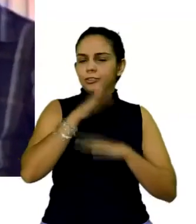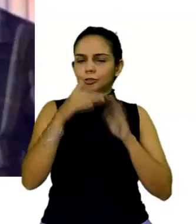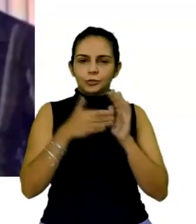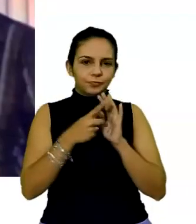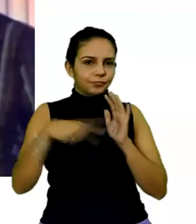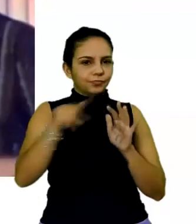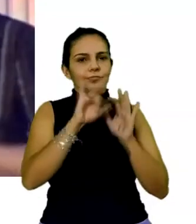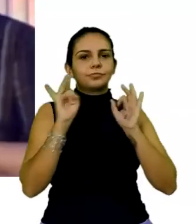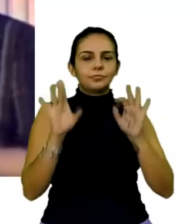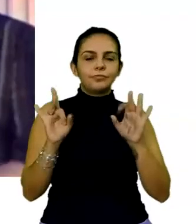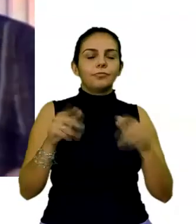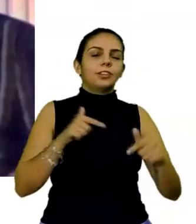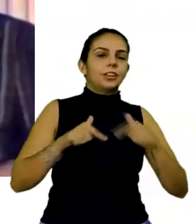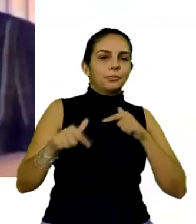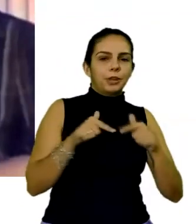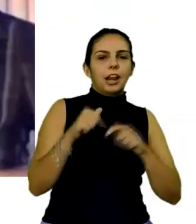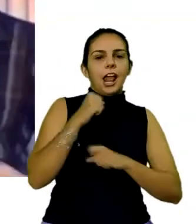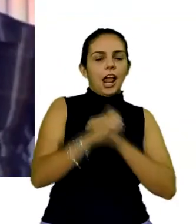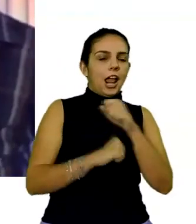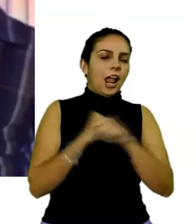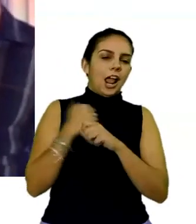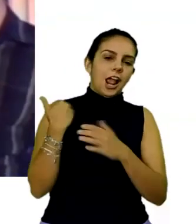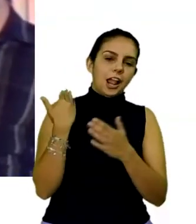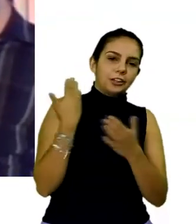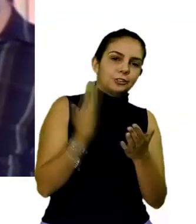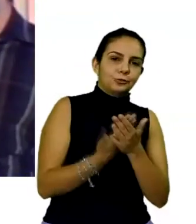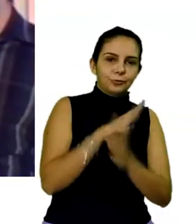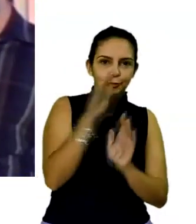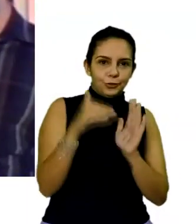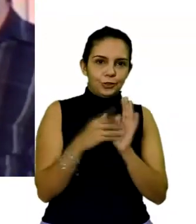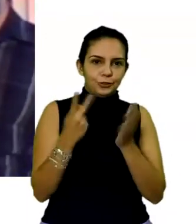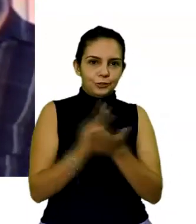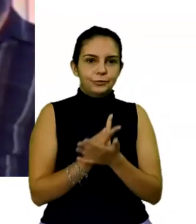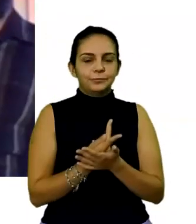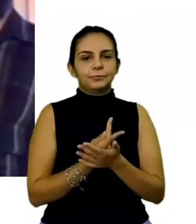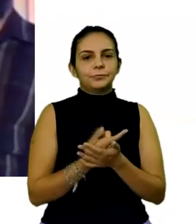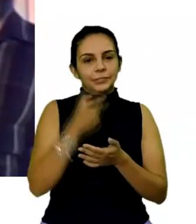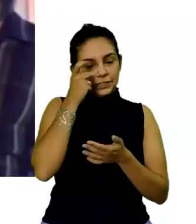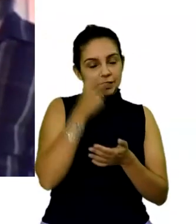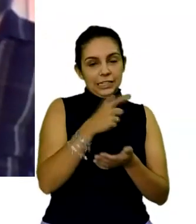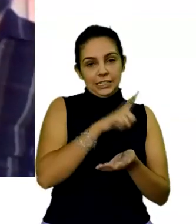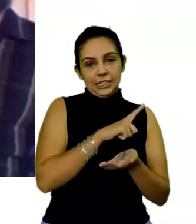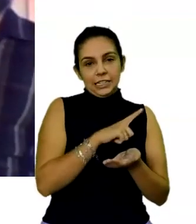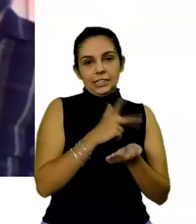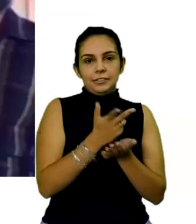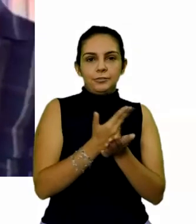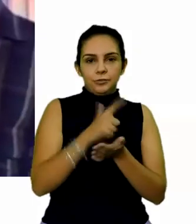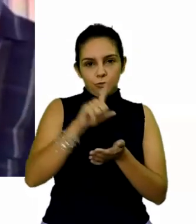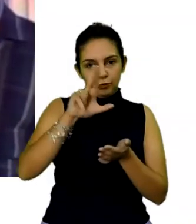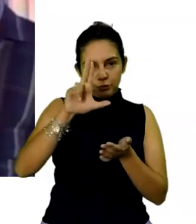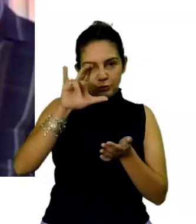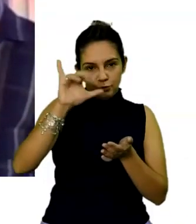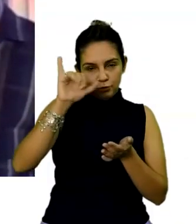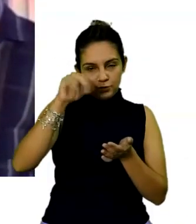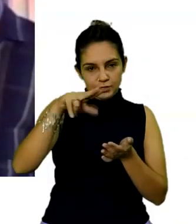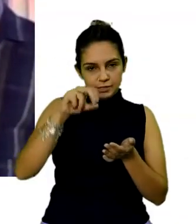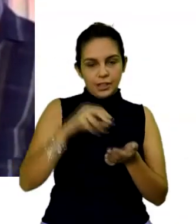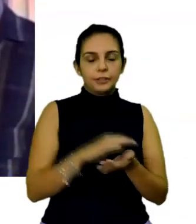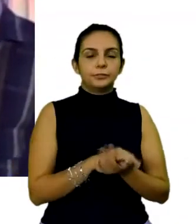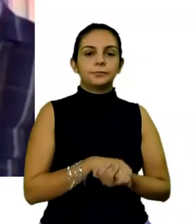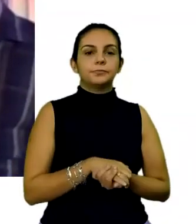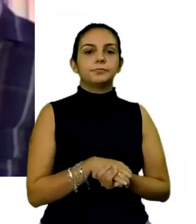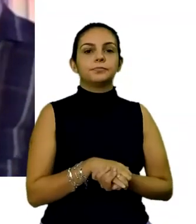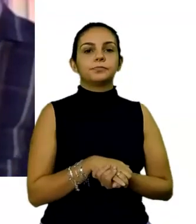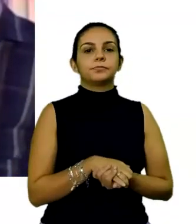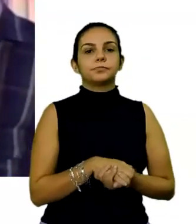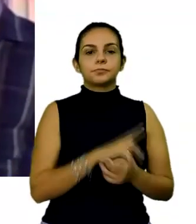todos especialistas e trabalhando o ano inteiro para que isso tudo aconteça. É interessante, o livro tem ilustrações do Luciano Rodrigues, né?